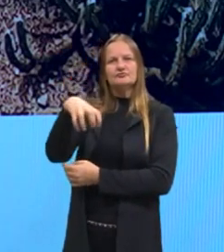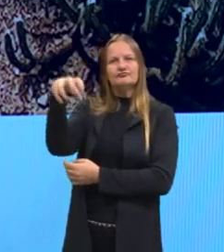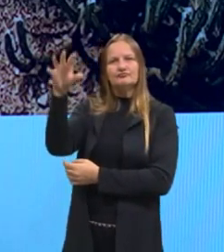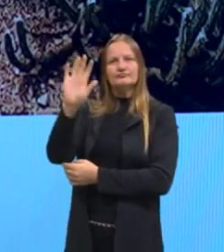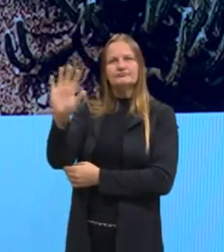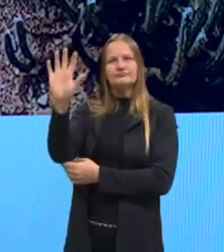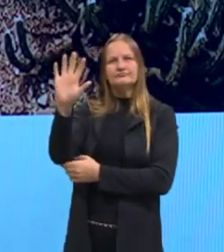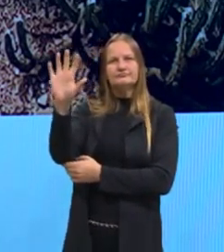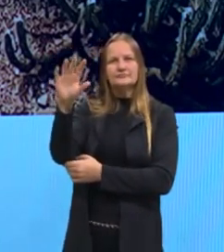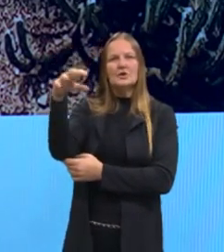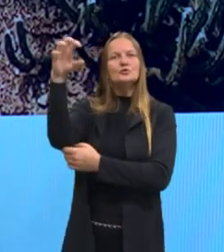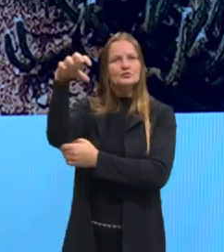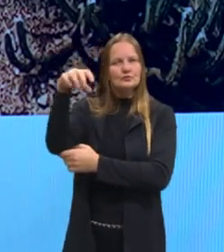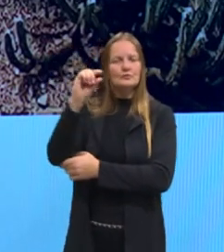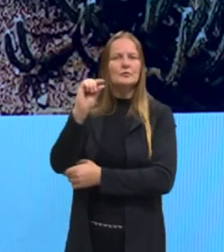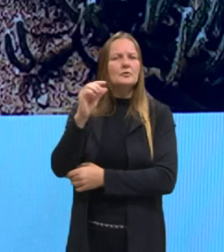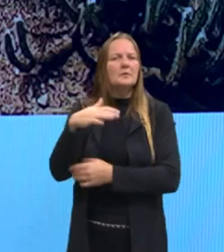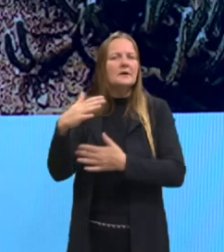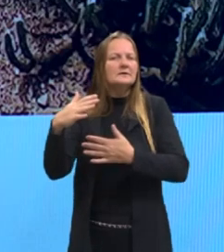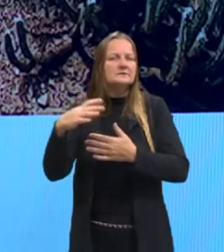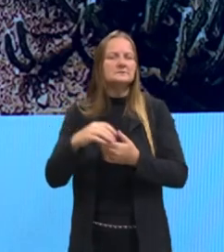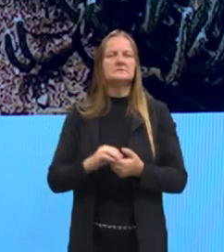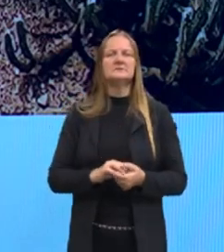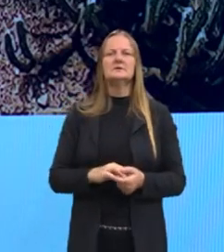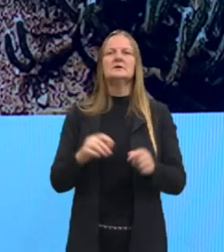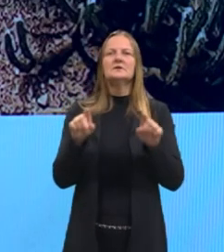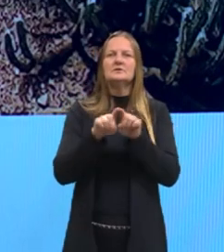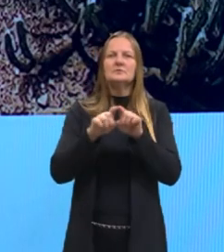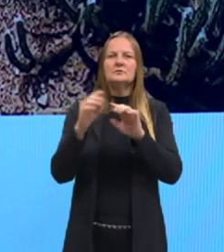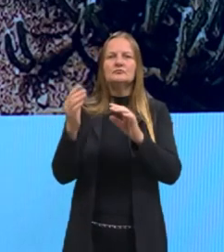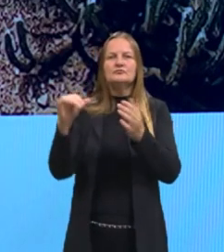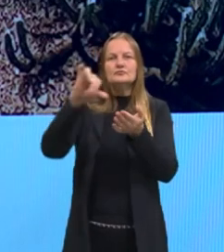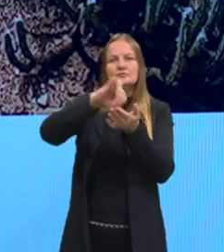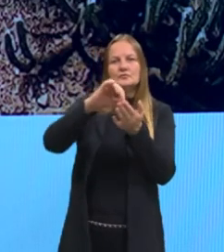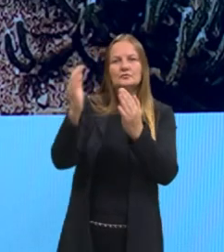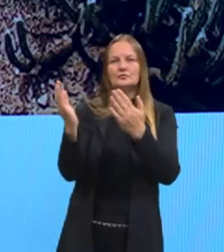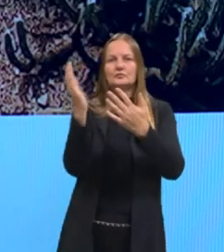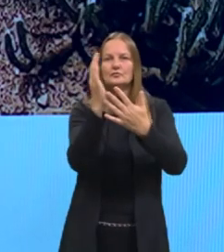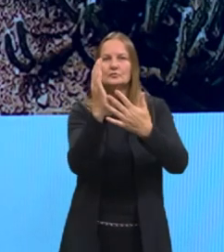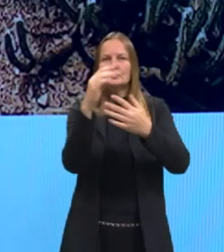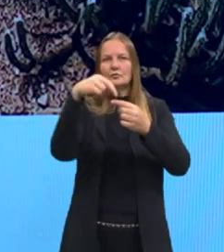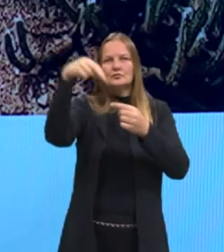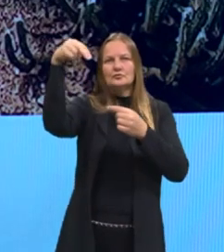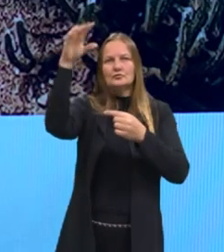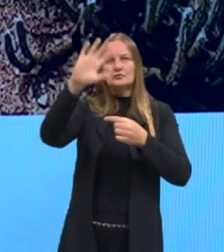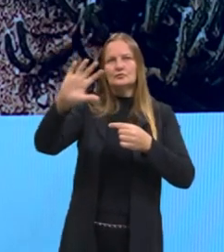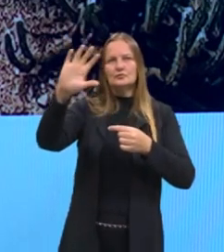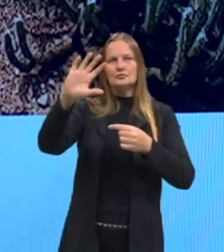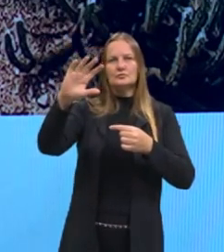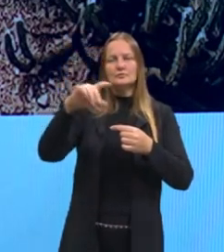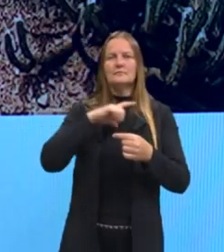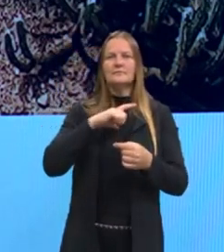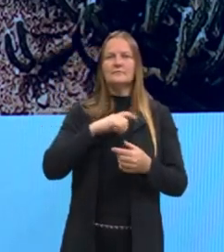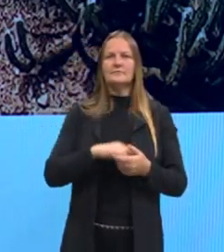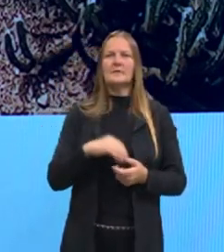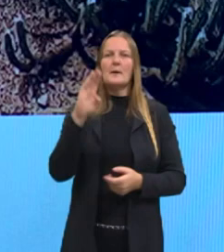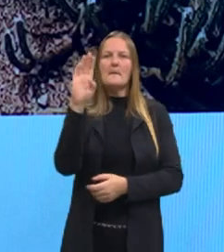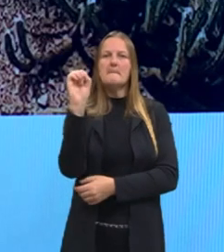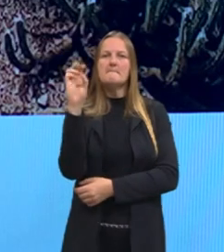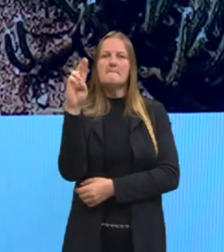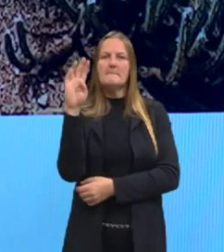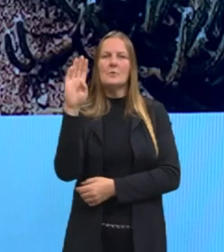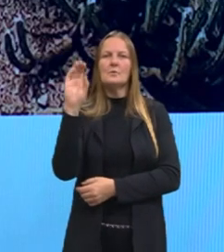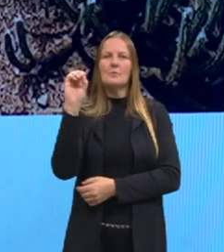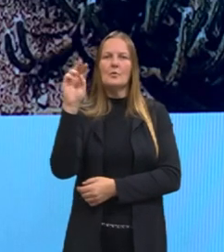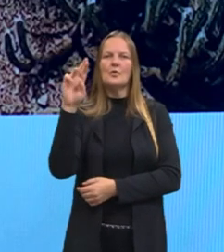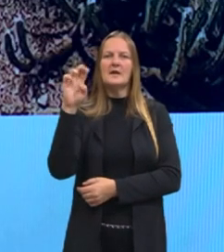recebe um pouco mais de chuva vai depender dessa força e aí quando nós cruzamos aí essa Planalto né do da Borborema já temos